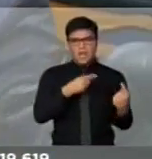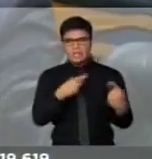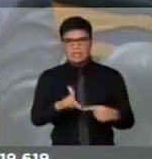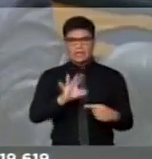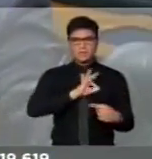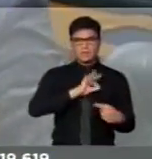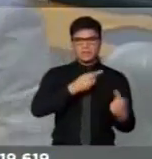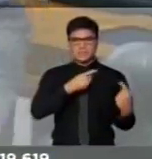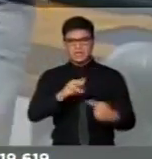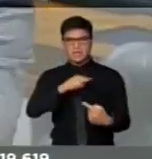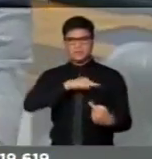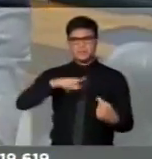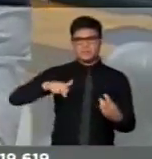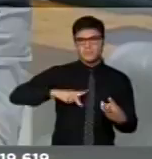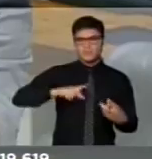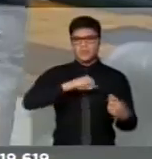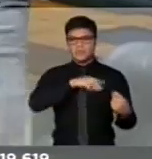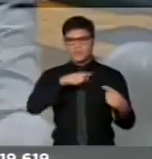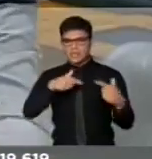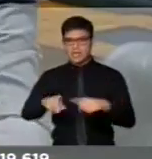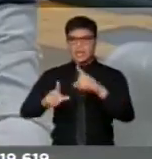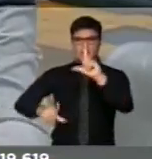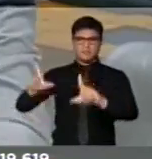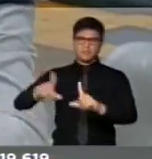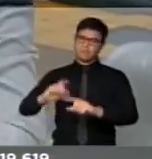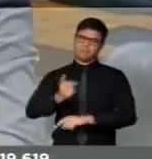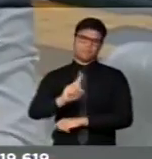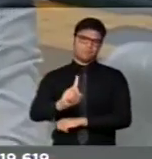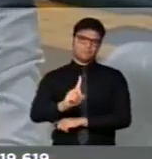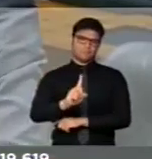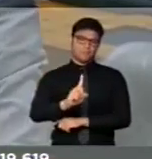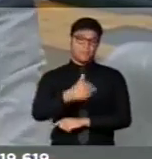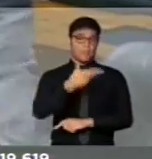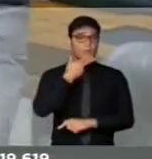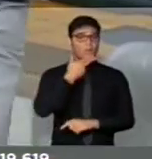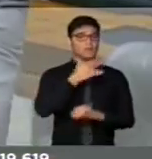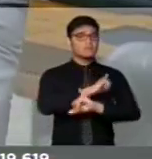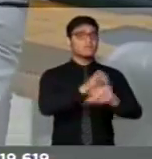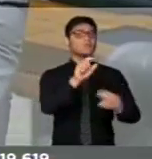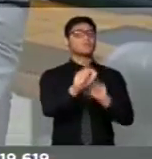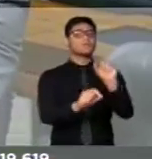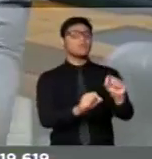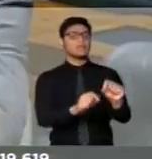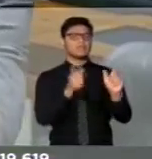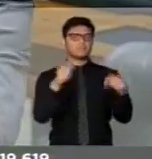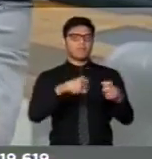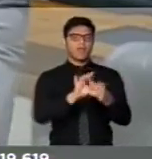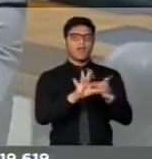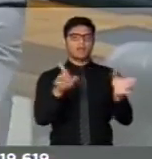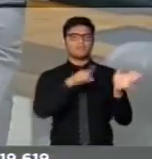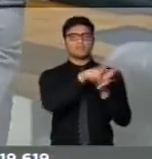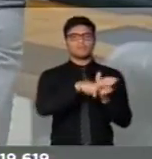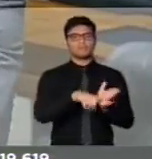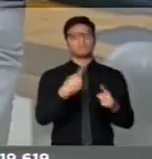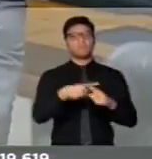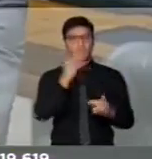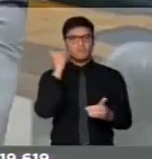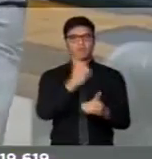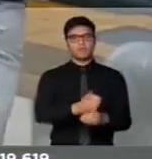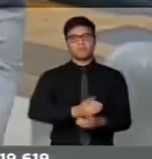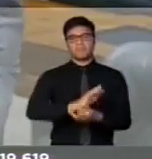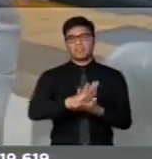polícia, atacar o Ministério Público, atacar a imprensa. Não. Senador Aécio diz: investiguem tudo, porque vão ver que